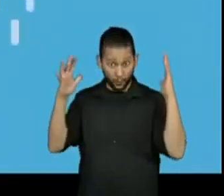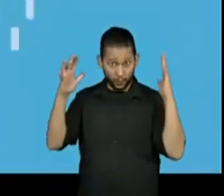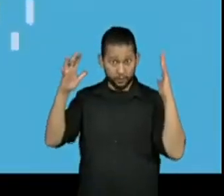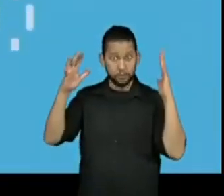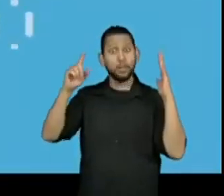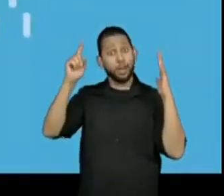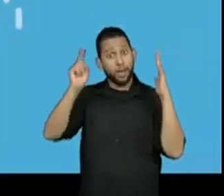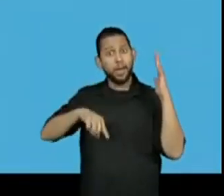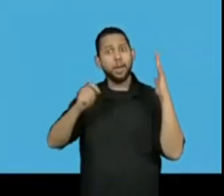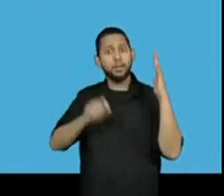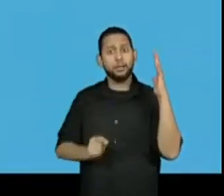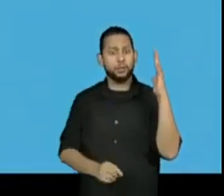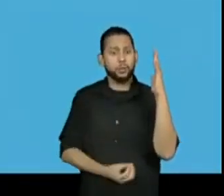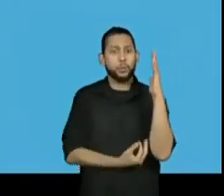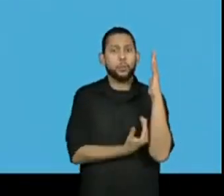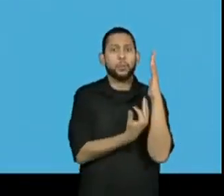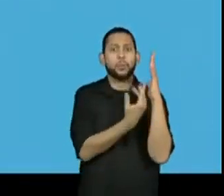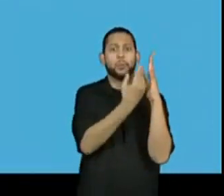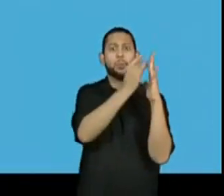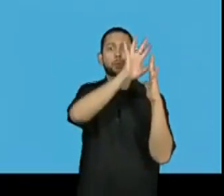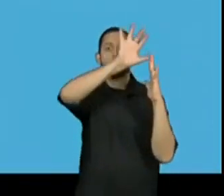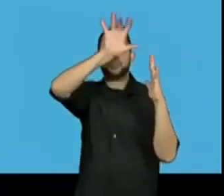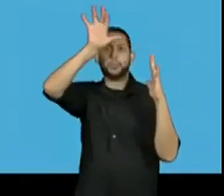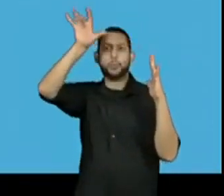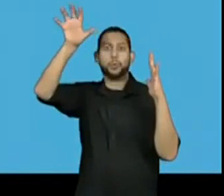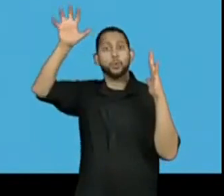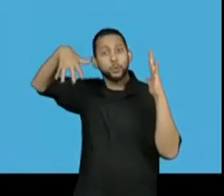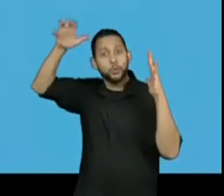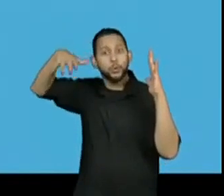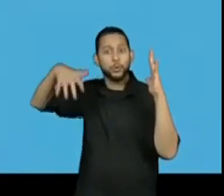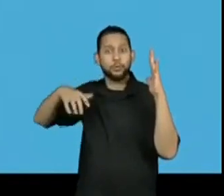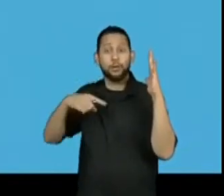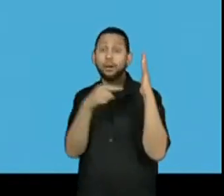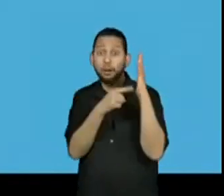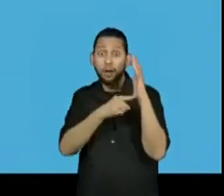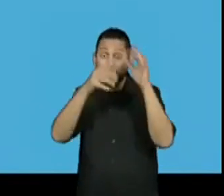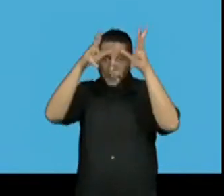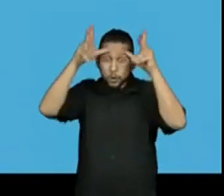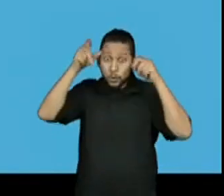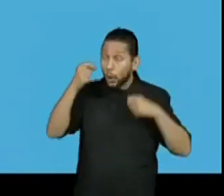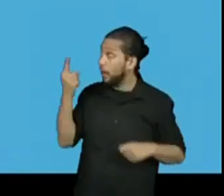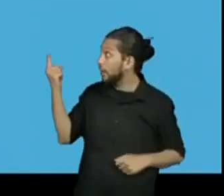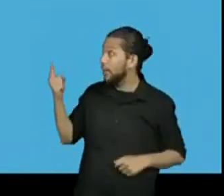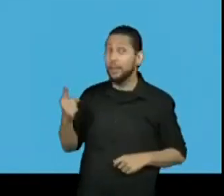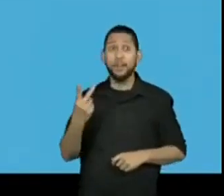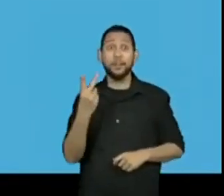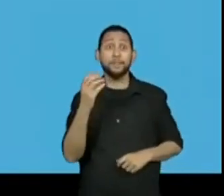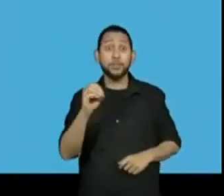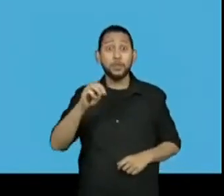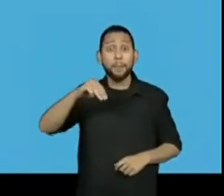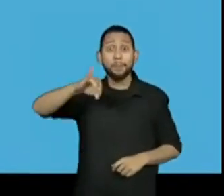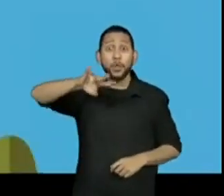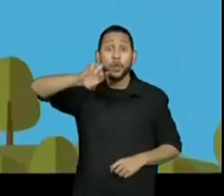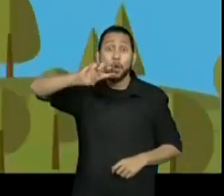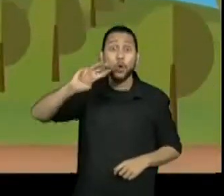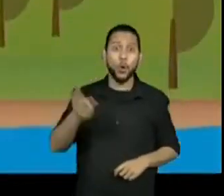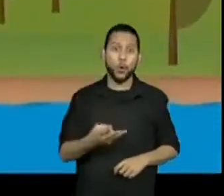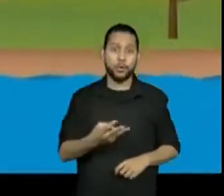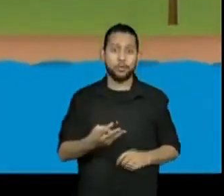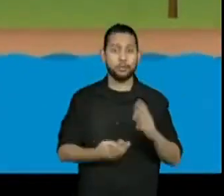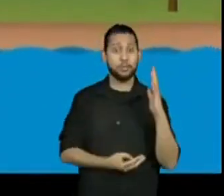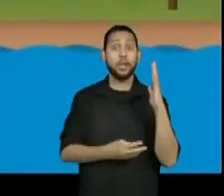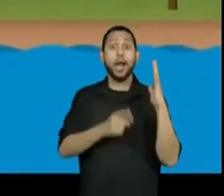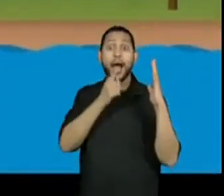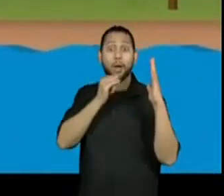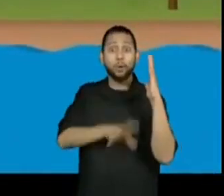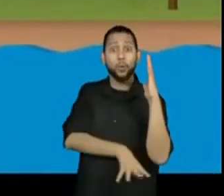chuva. Só a Amazônia transpira diariamente 20 bilhões de toneladas de vapor de água para a atmosfera, volume